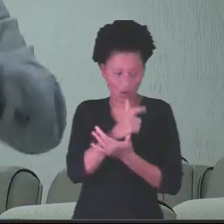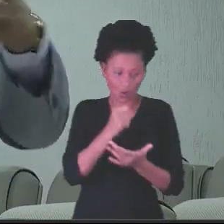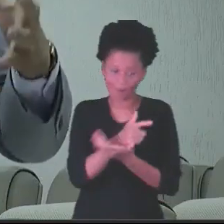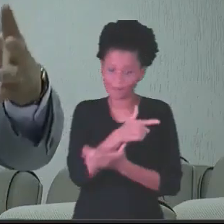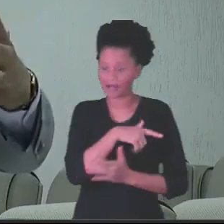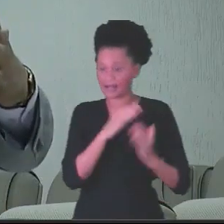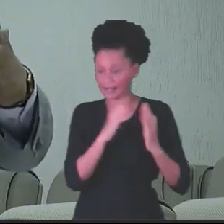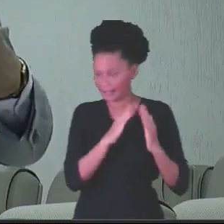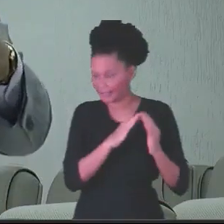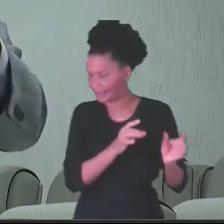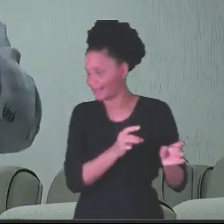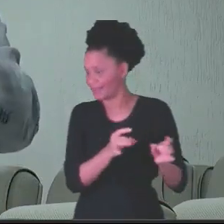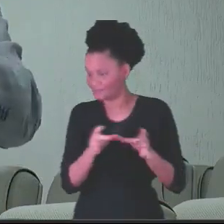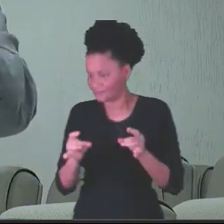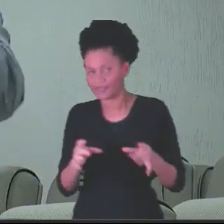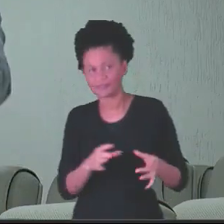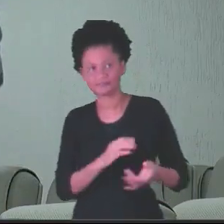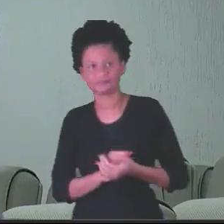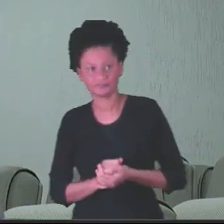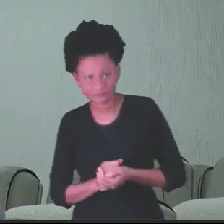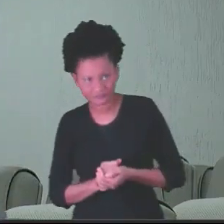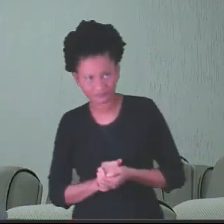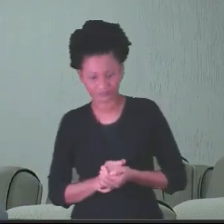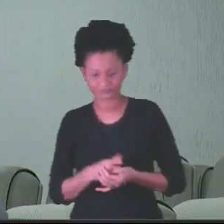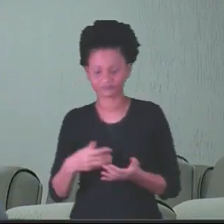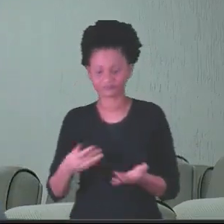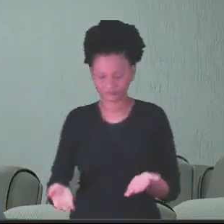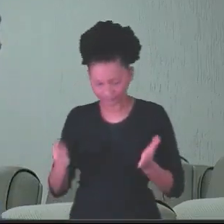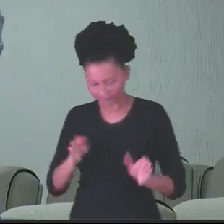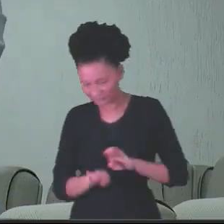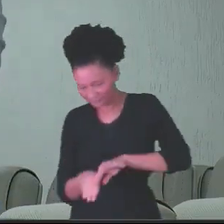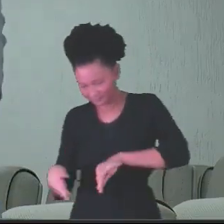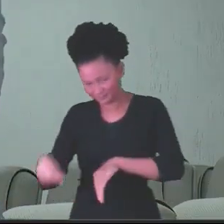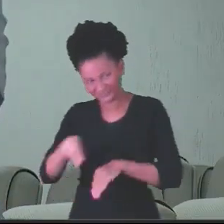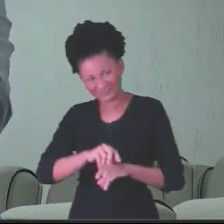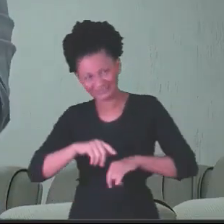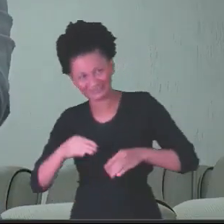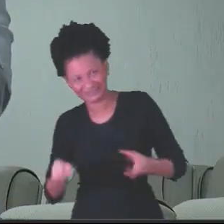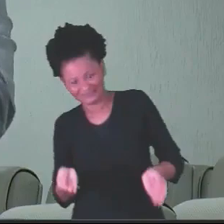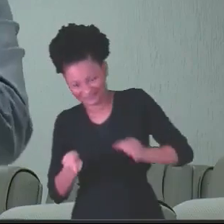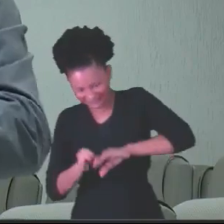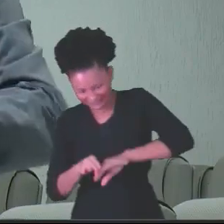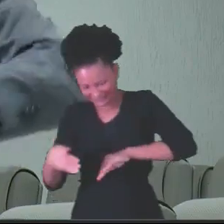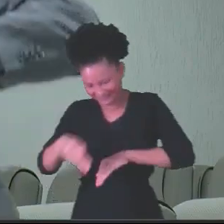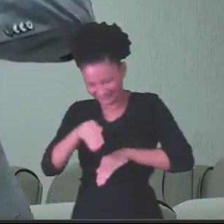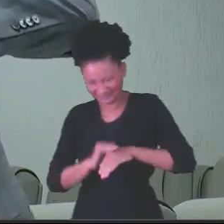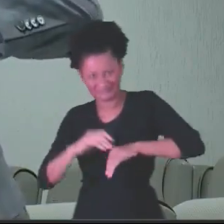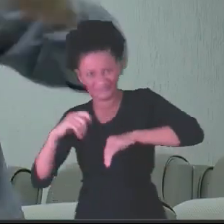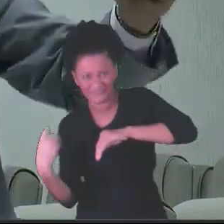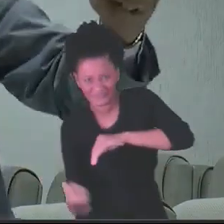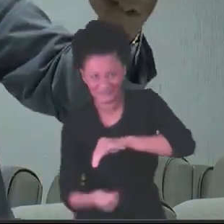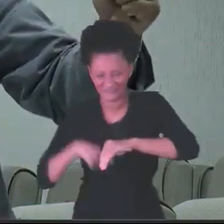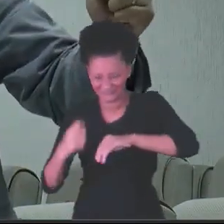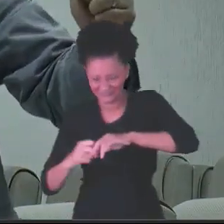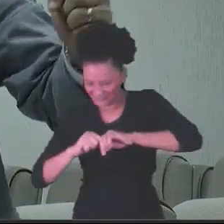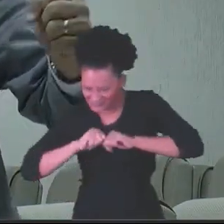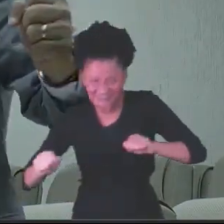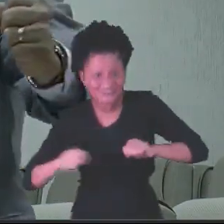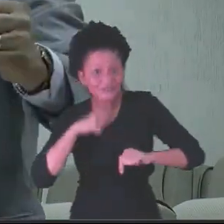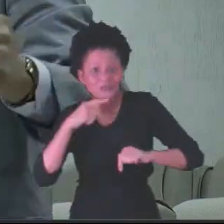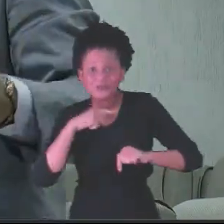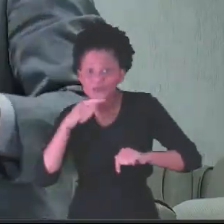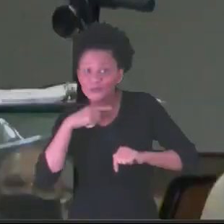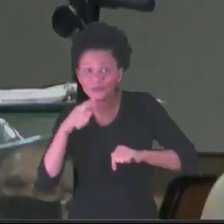e o dono da mercearia pegava aquilo colocava no pacote do brava amarrava e dava uma filha ninguém